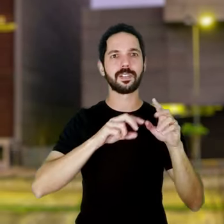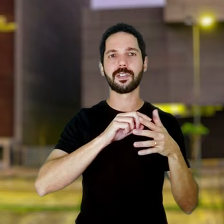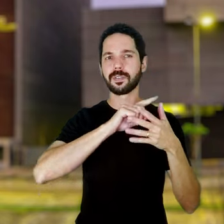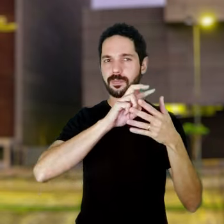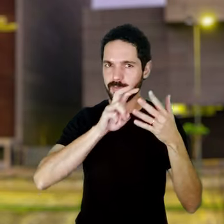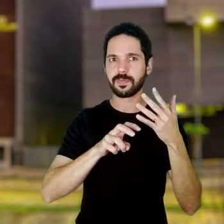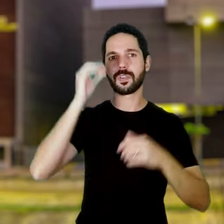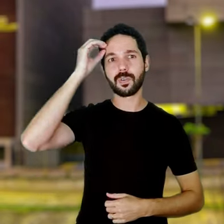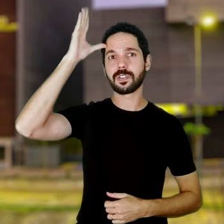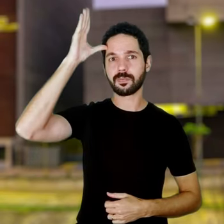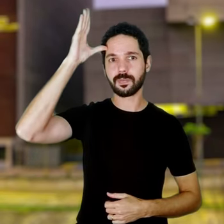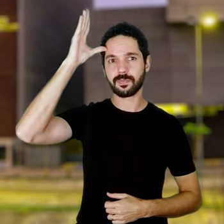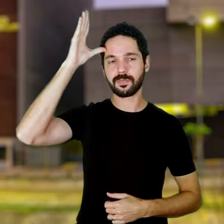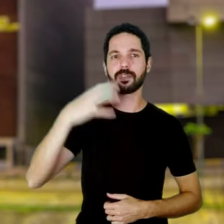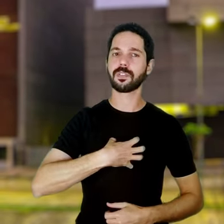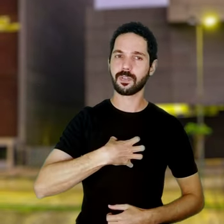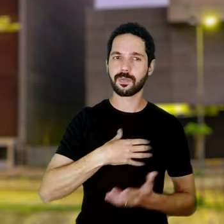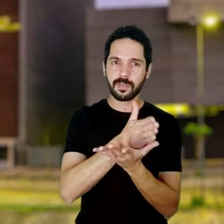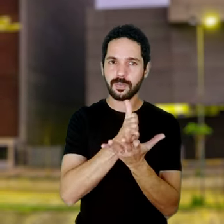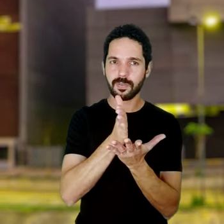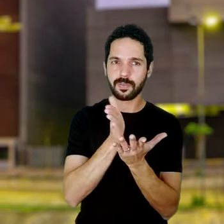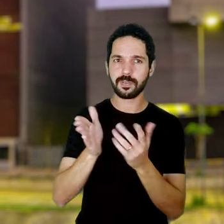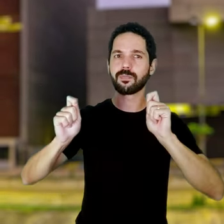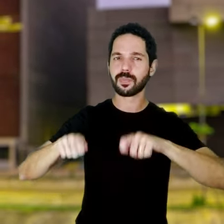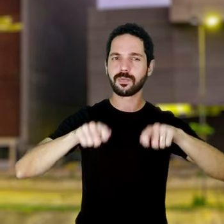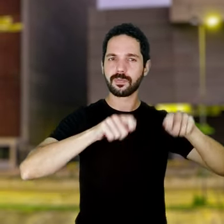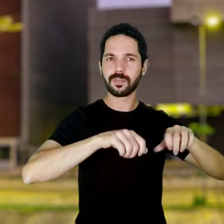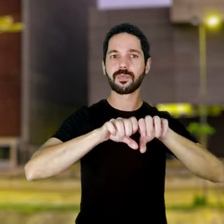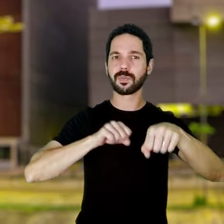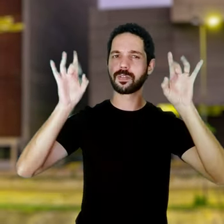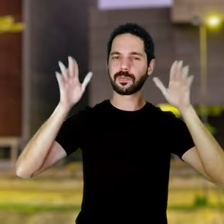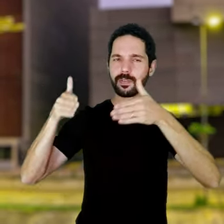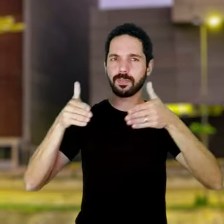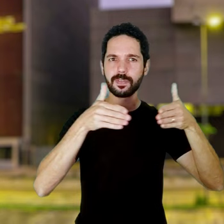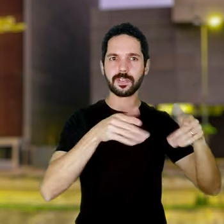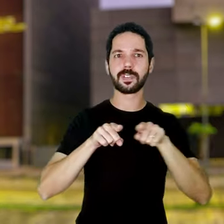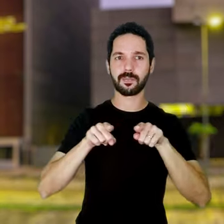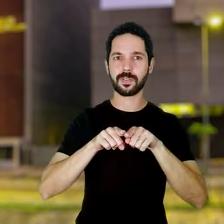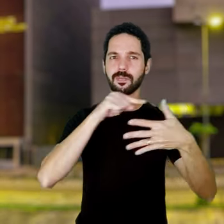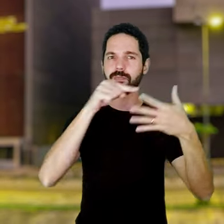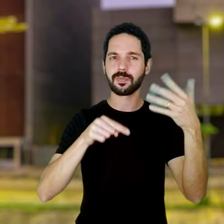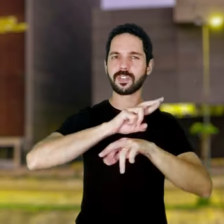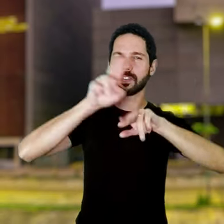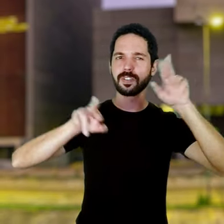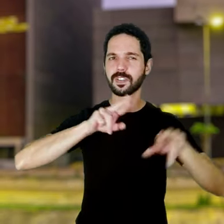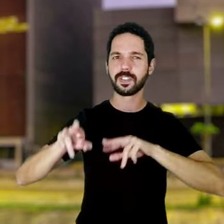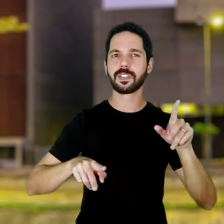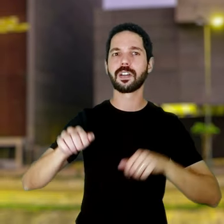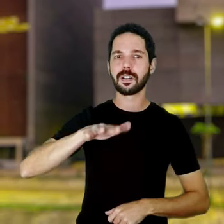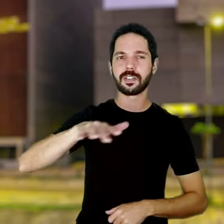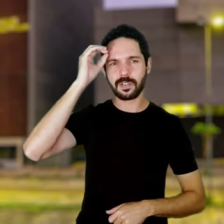de conhecimento, de modo a traçar possíveis formações específicas, além de estabelecer conexões com diferentes áreas